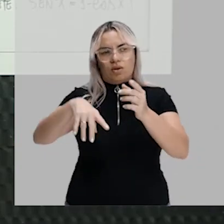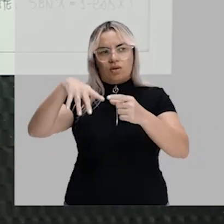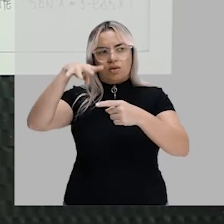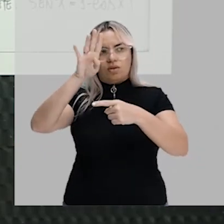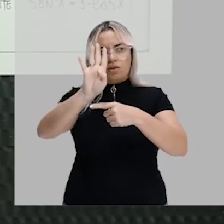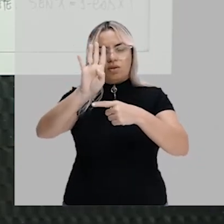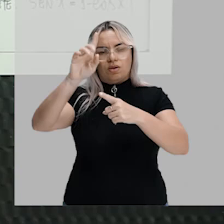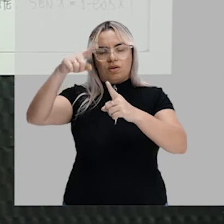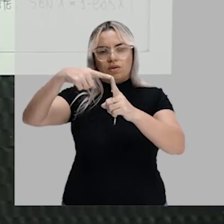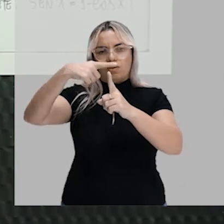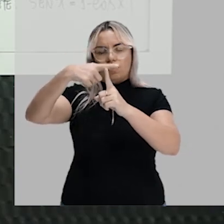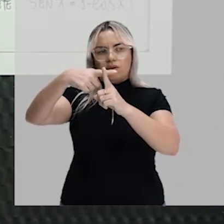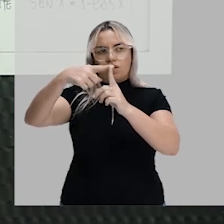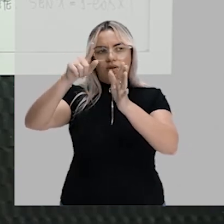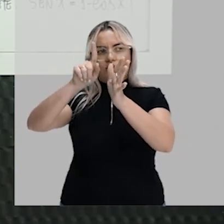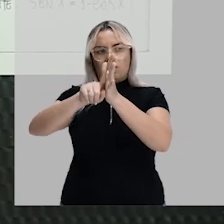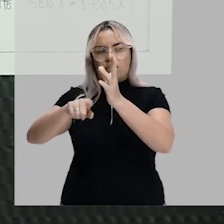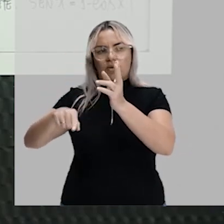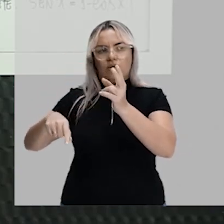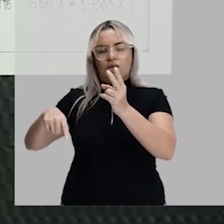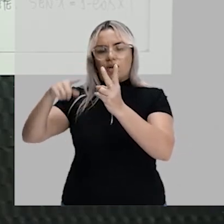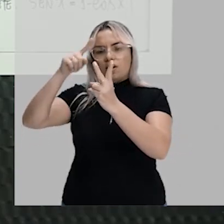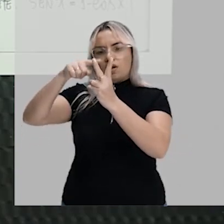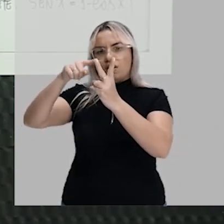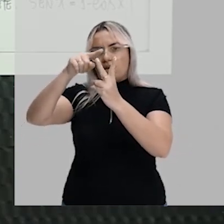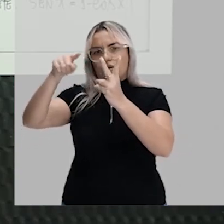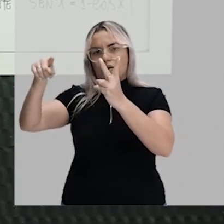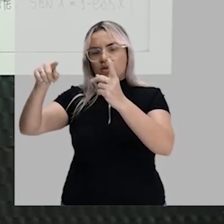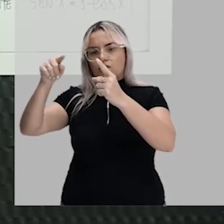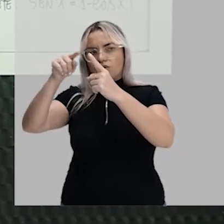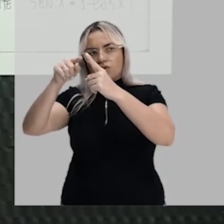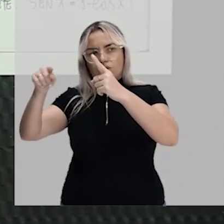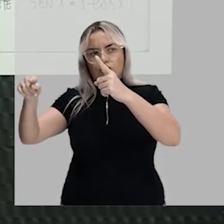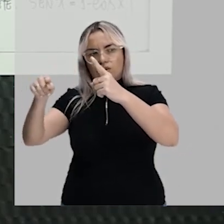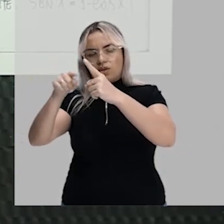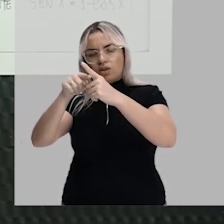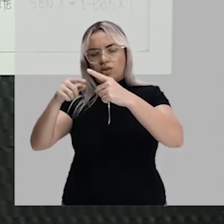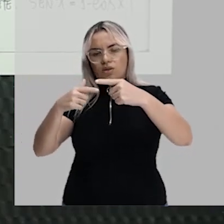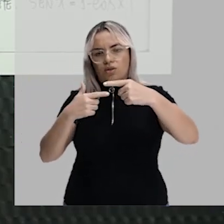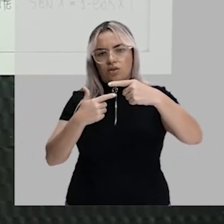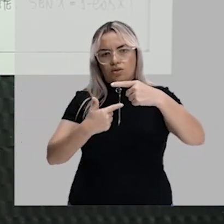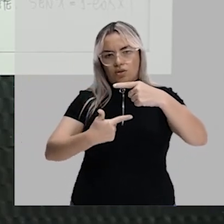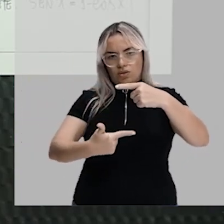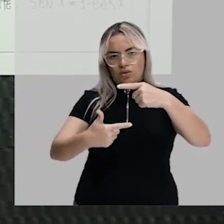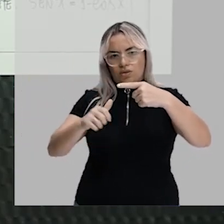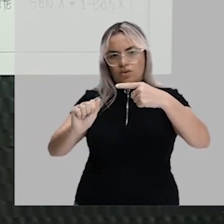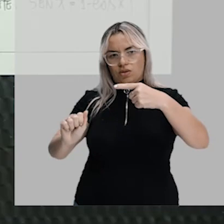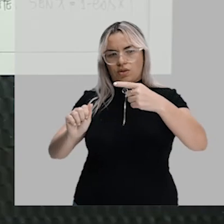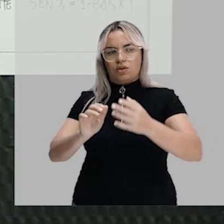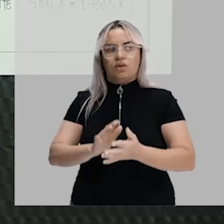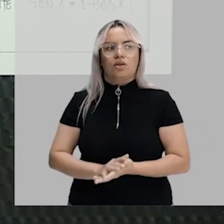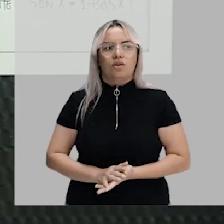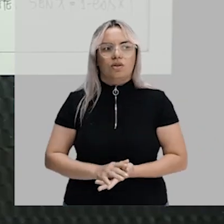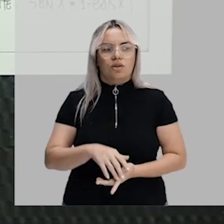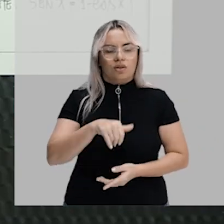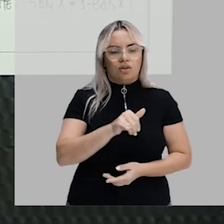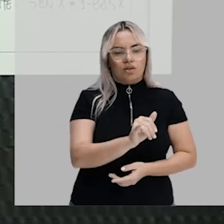2 A não é isso então Y vai ser igual